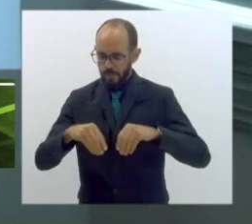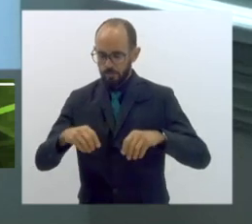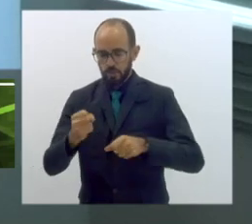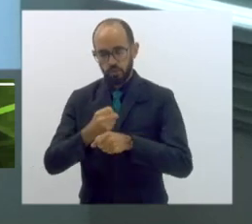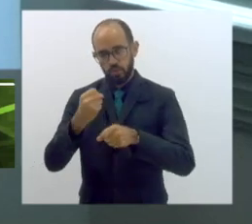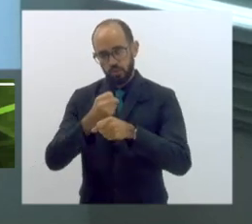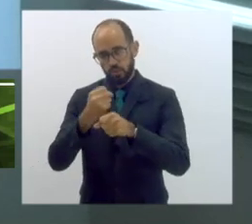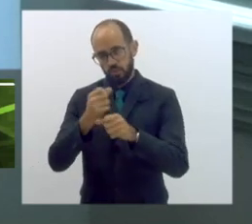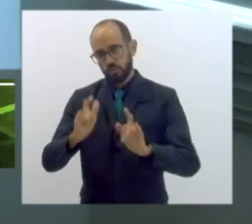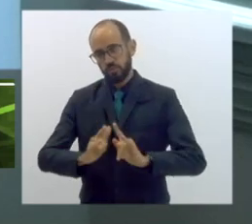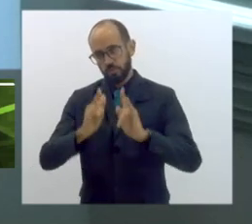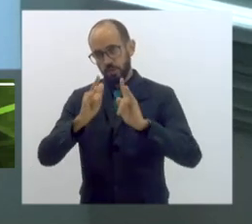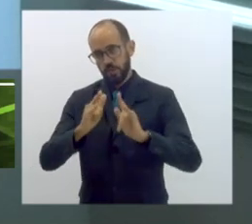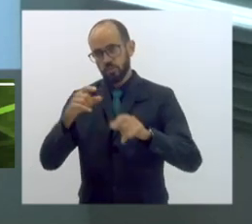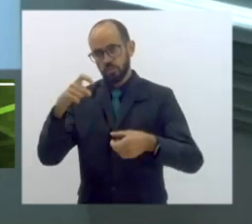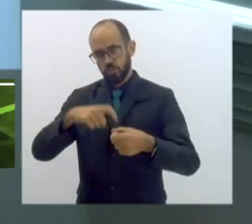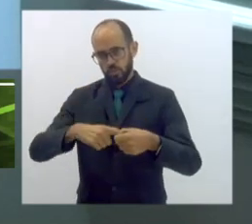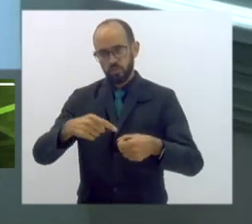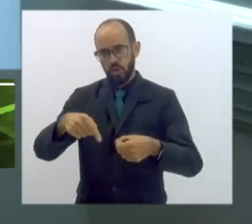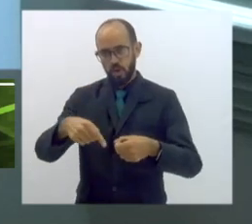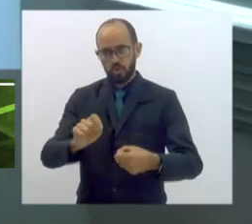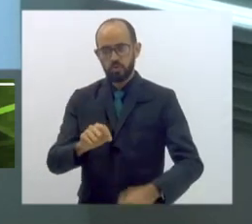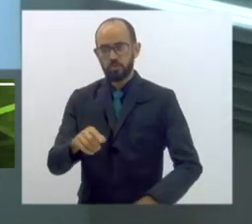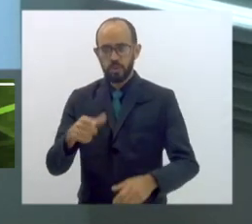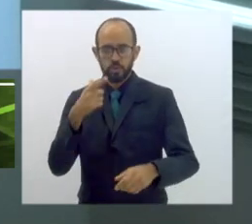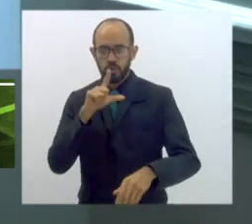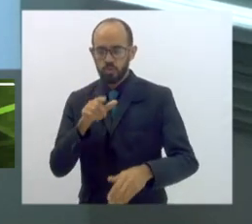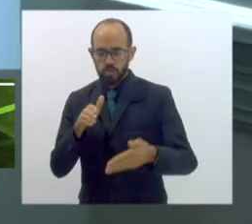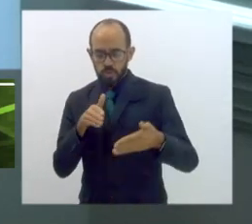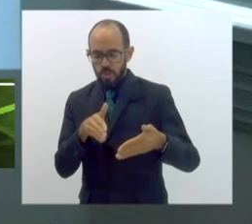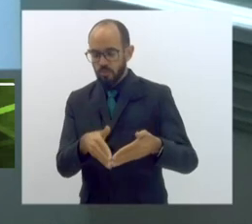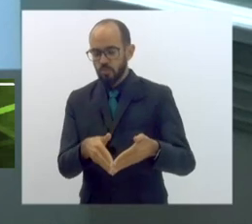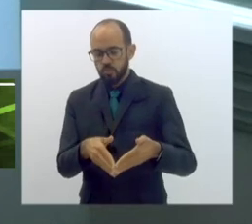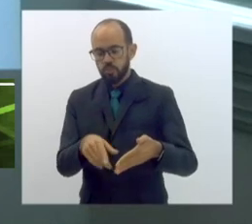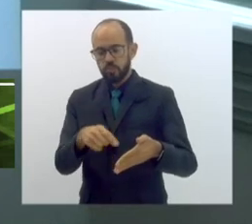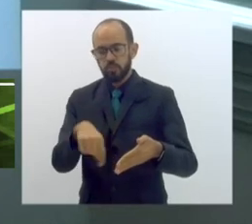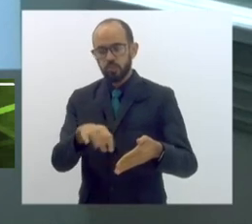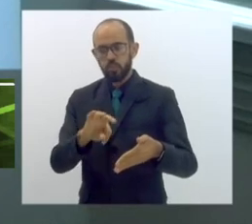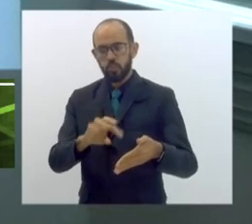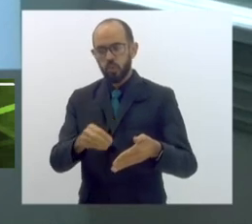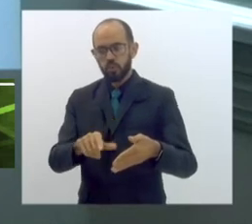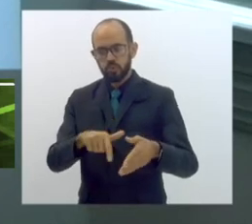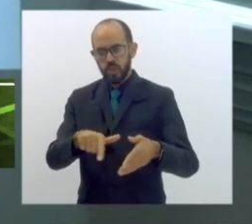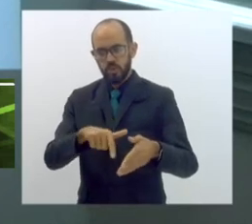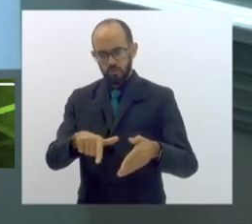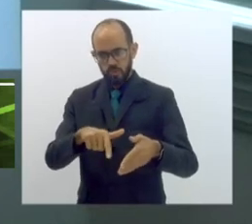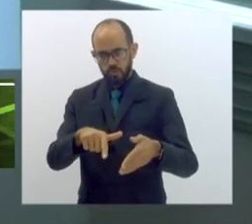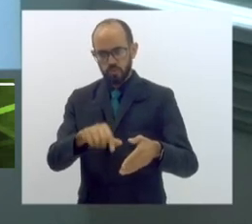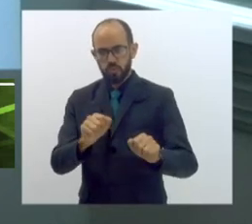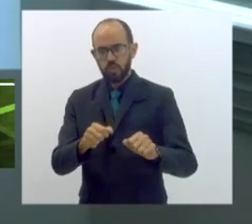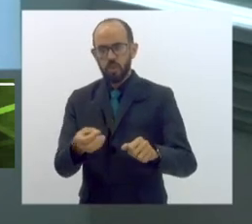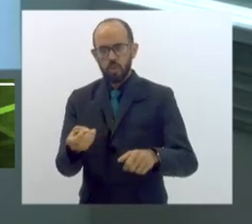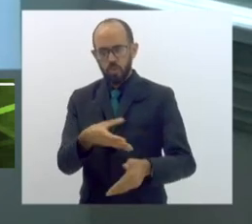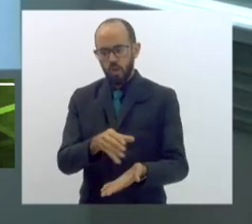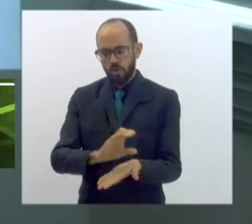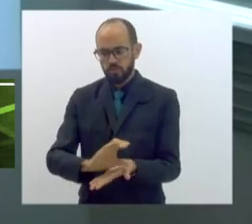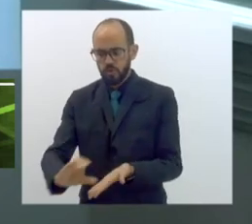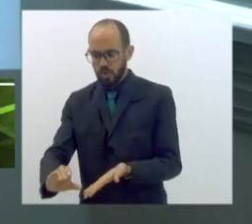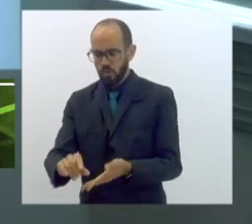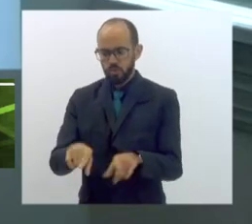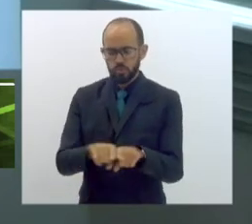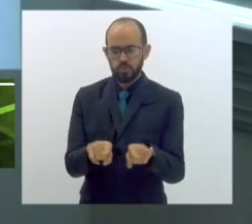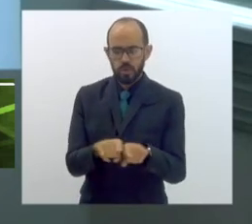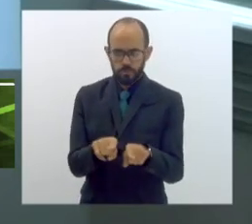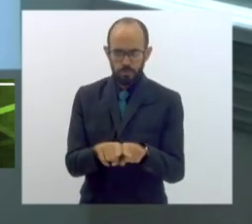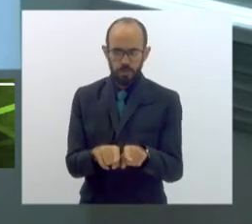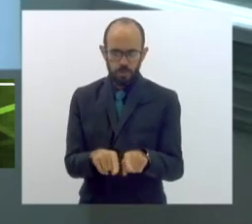agregue todo o serviço junto com o Estado, agregação de novas fontes de recursos. Quem falou aqui,